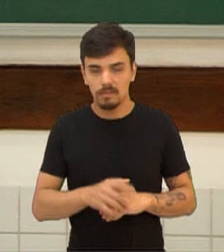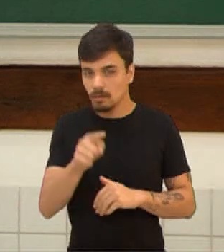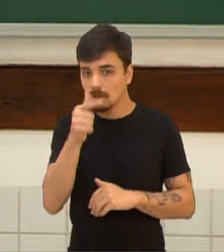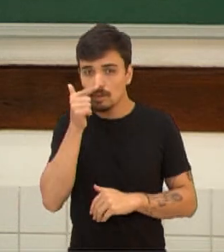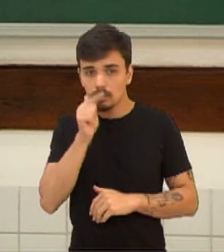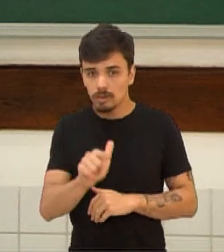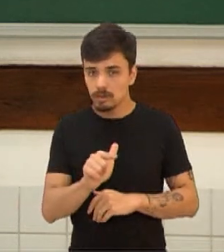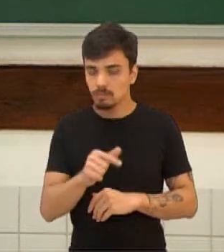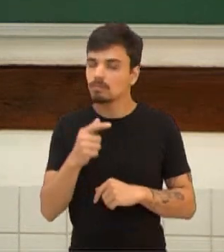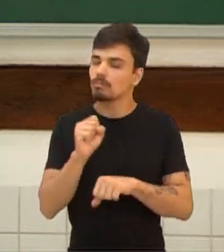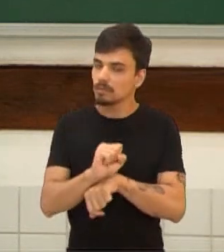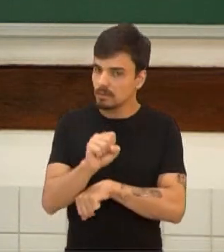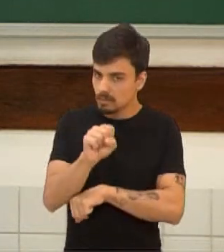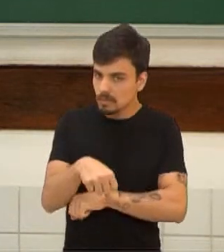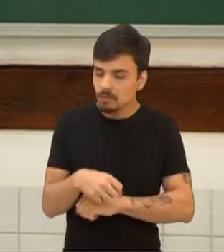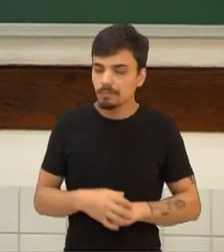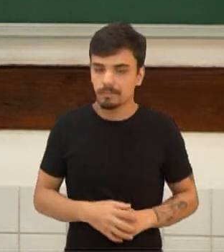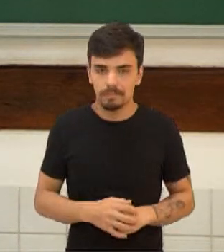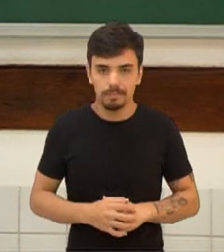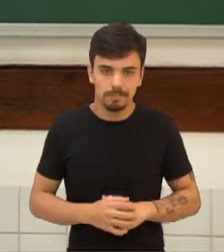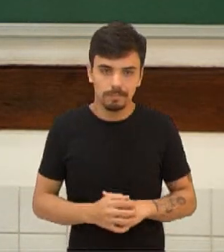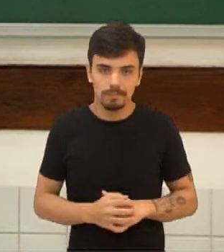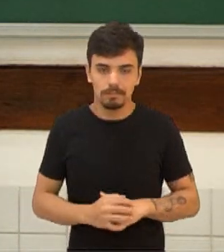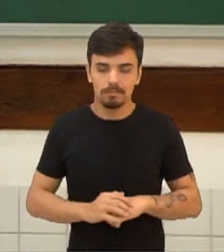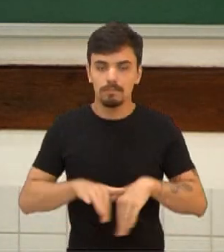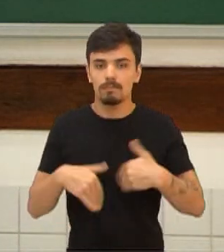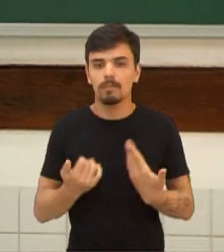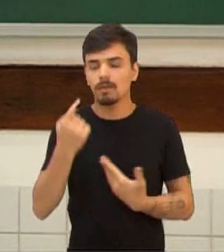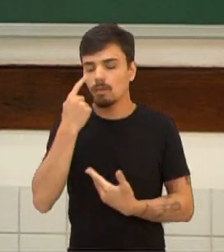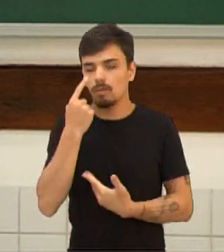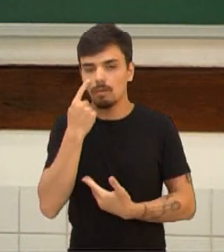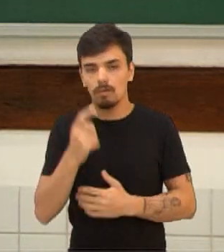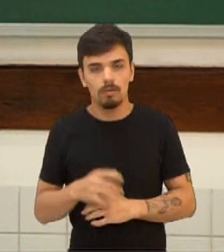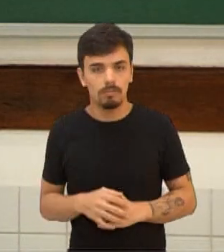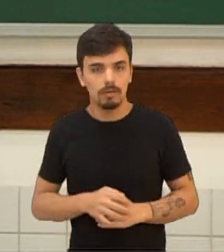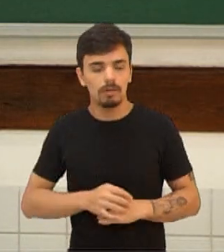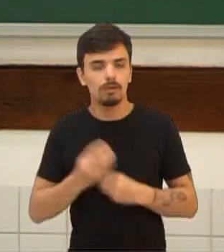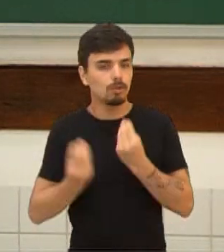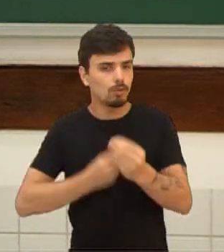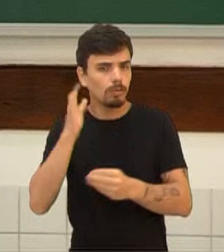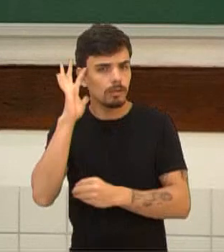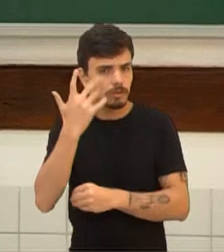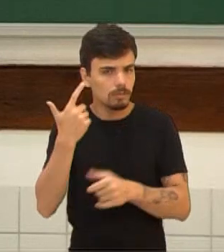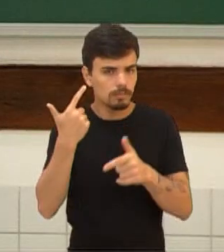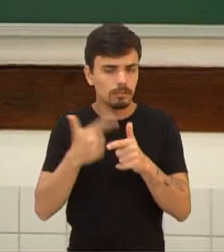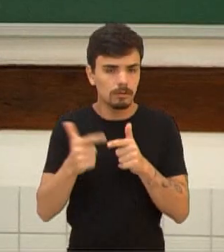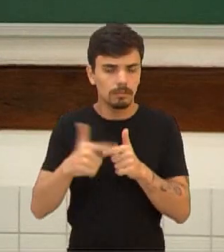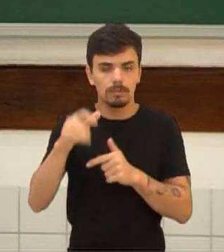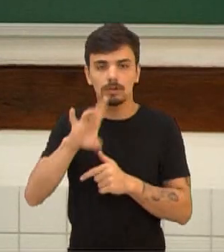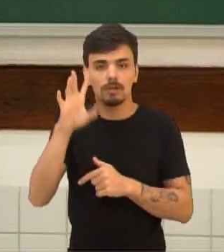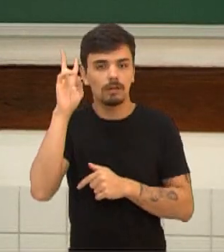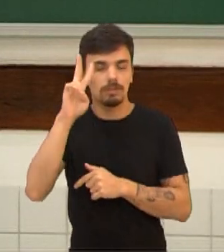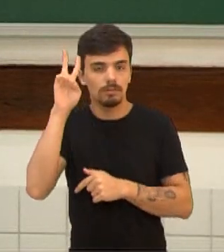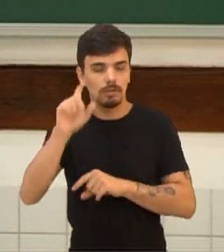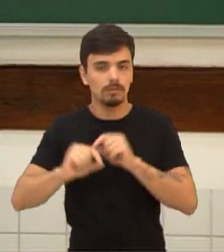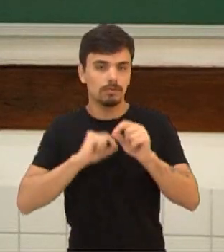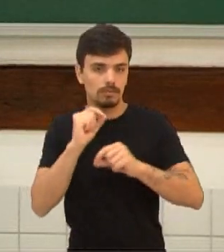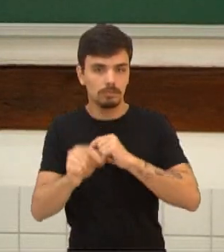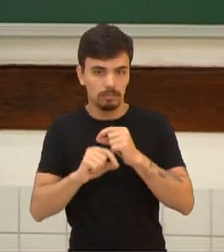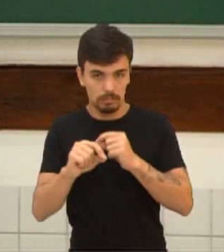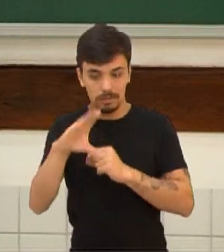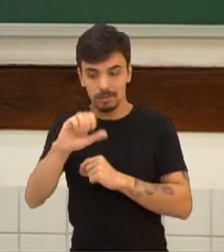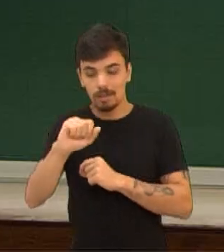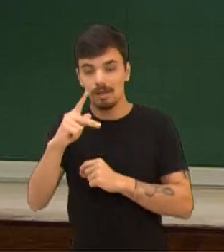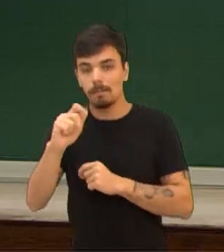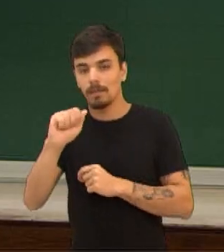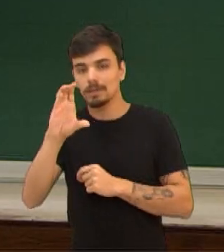Conseguiram, gente? Espero que sim, hein? Vamos lá. Então, olha só. Como é que eu resolvo esse problema? É só lembrar que a capacitância